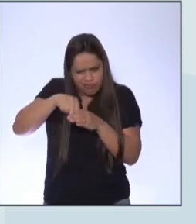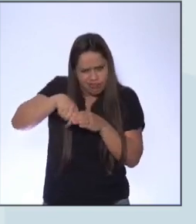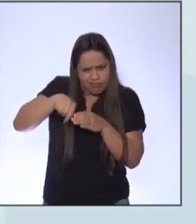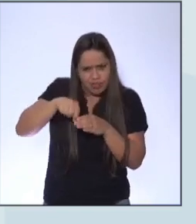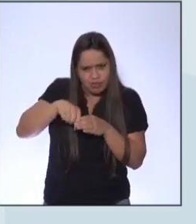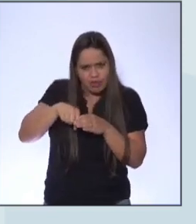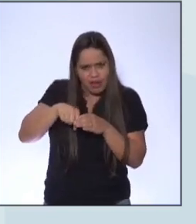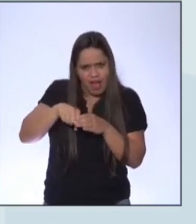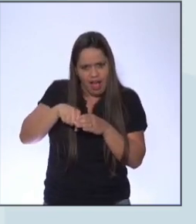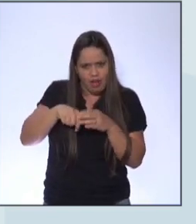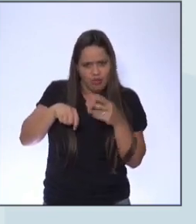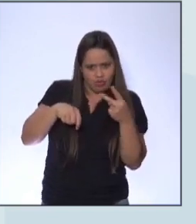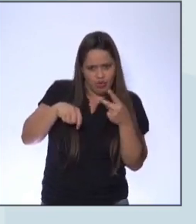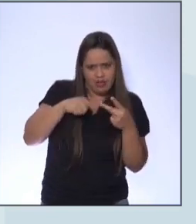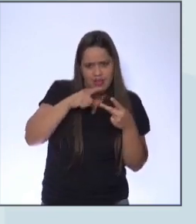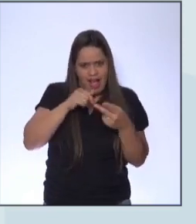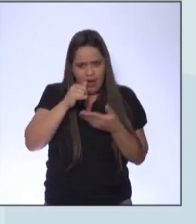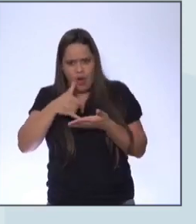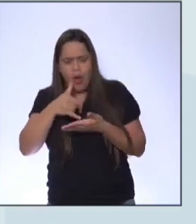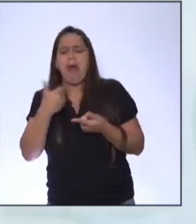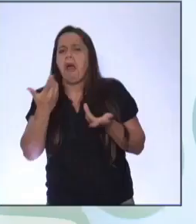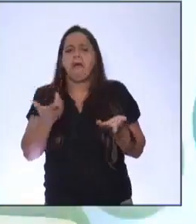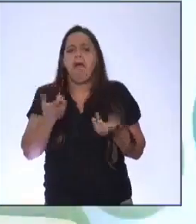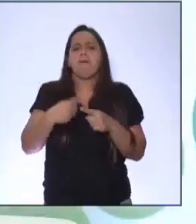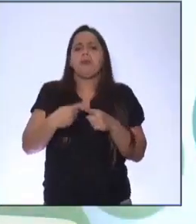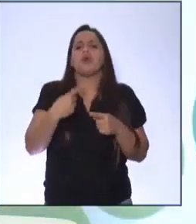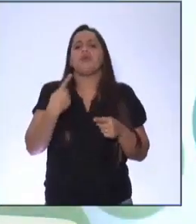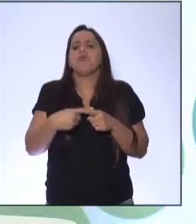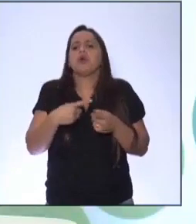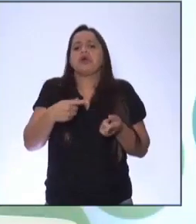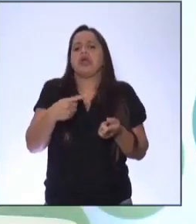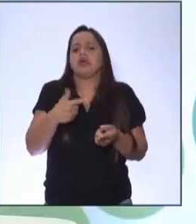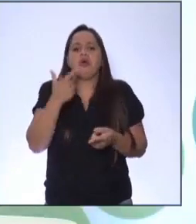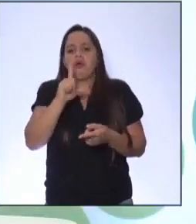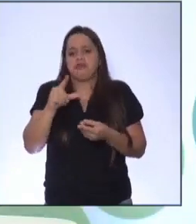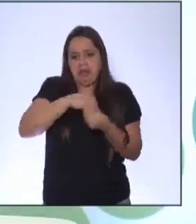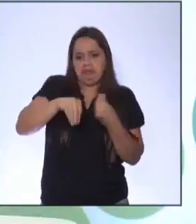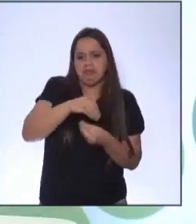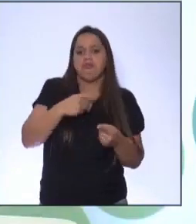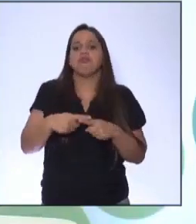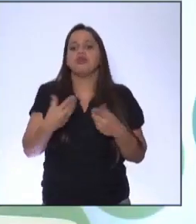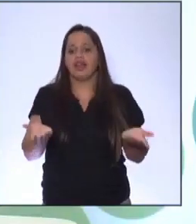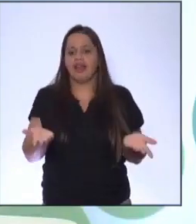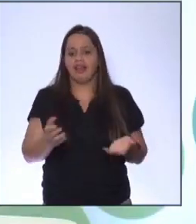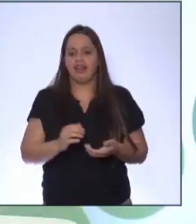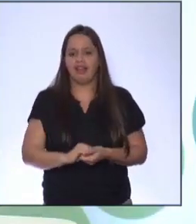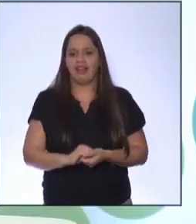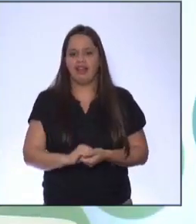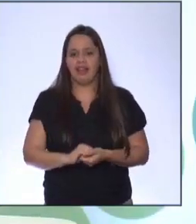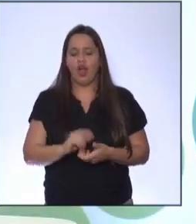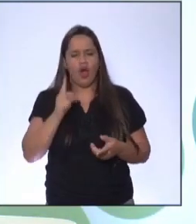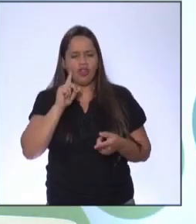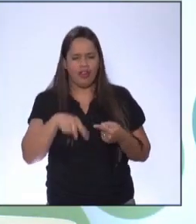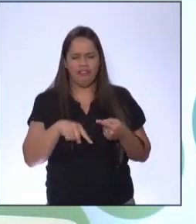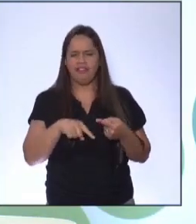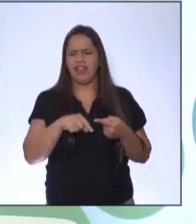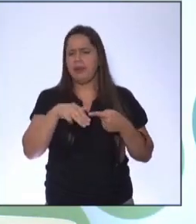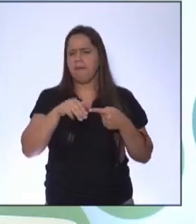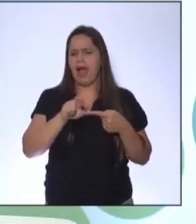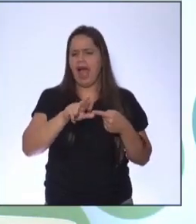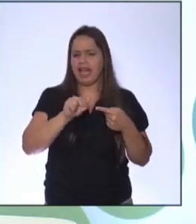que eles não se misturam? Aí aqui tem o pessoal já colocando aqui. Mariana, Maria